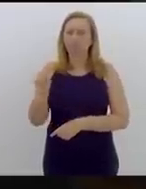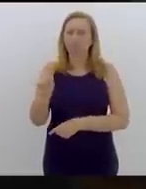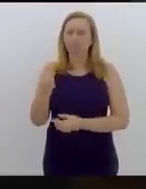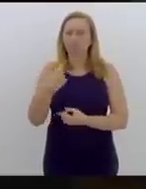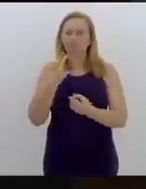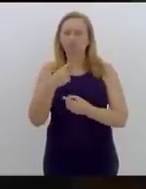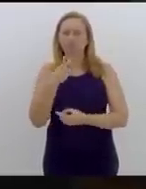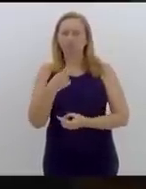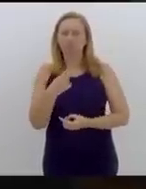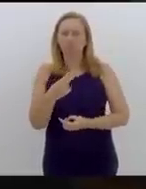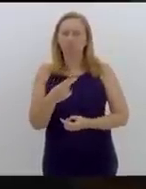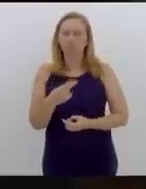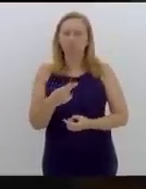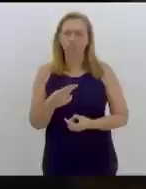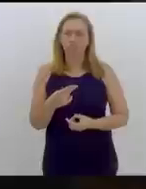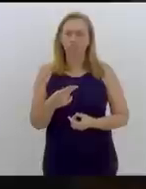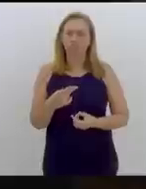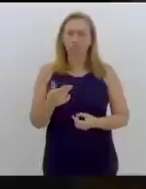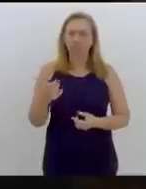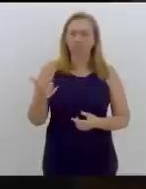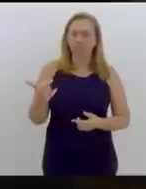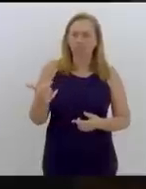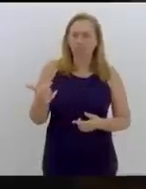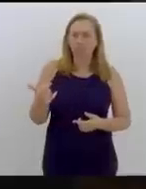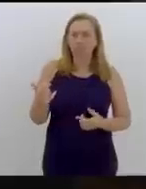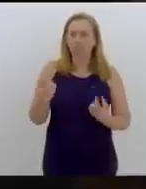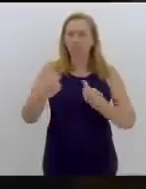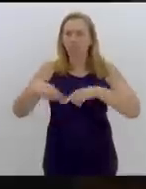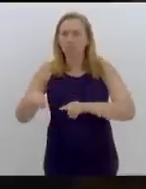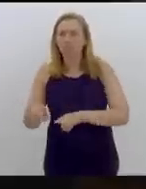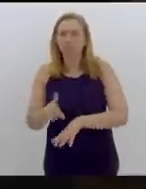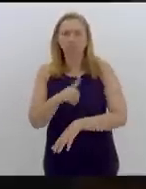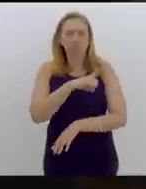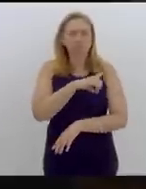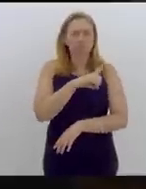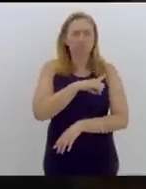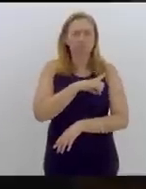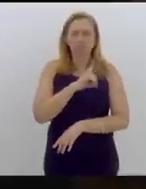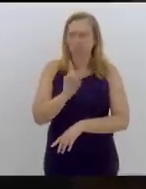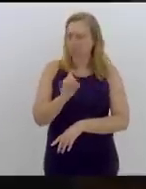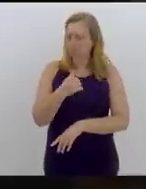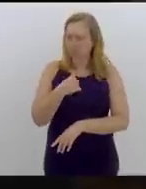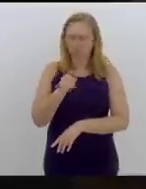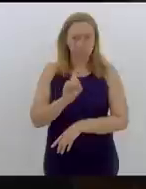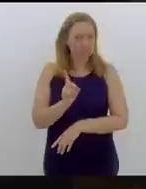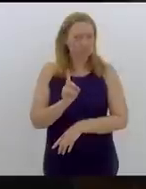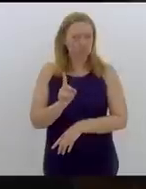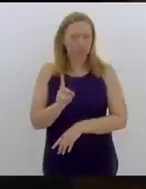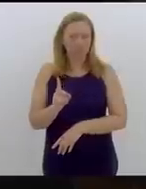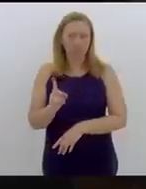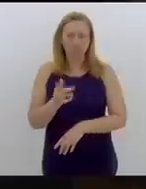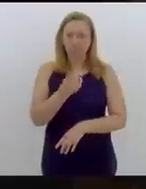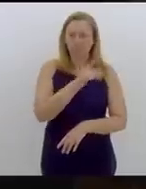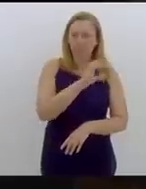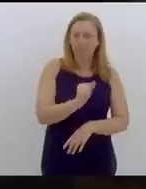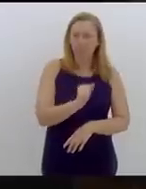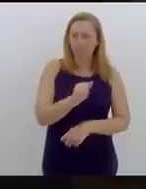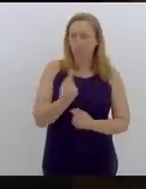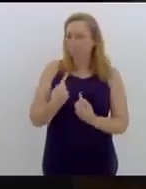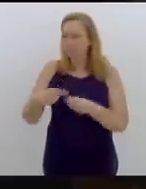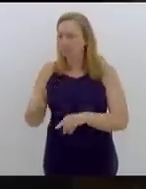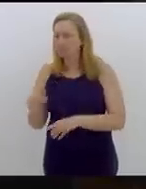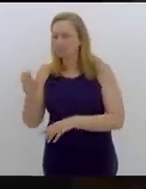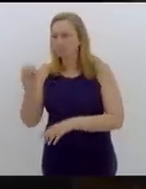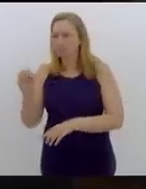de tira contra delegado eu nunca me filiei o discurso de Praça contra oficial